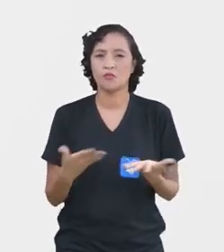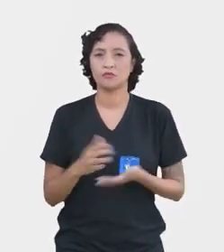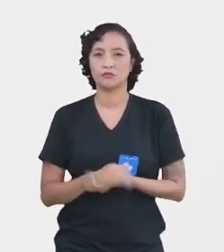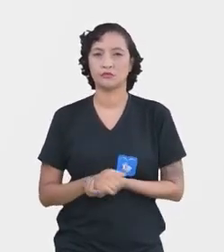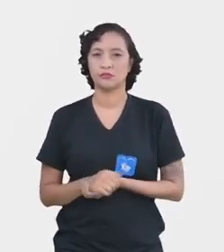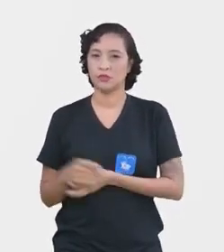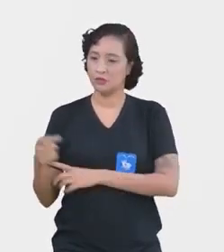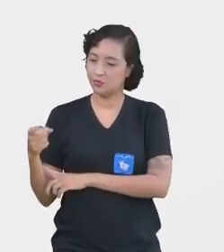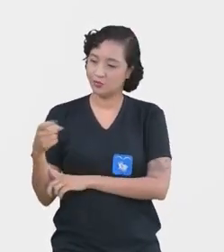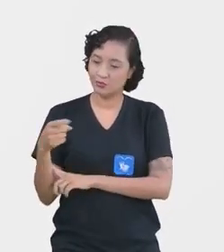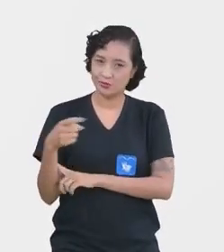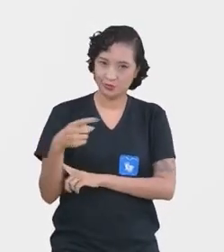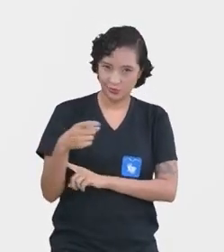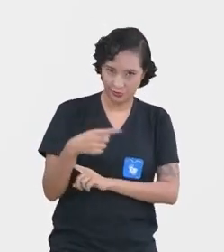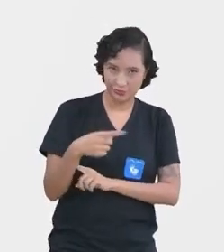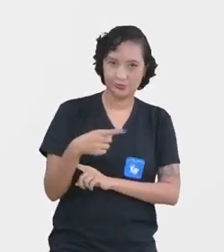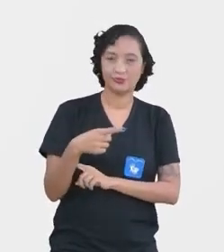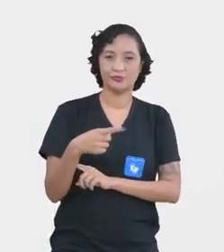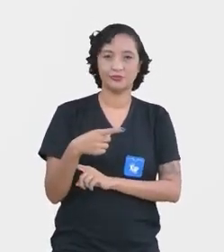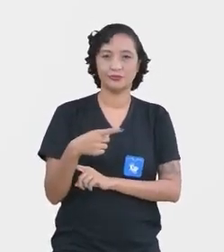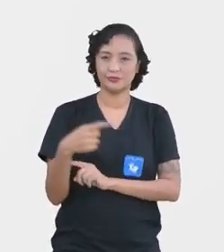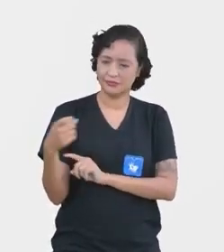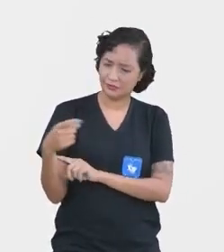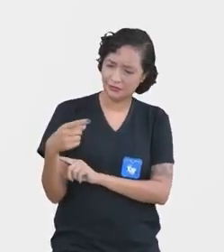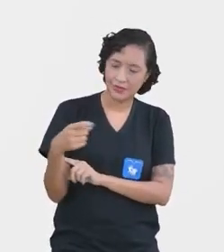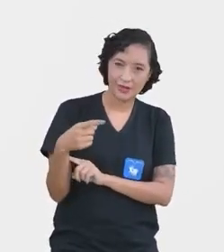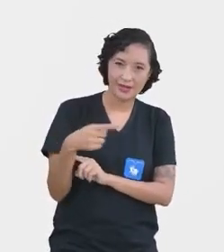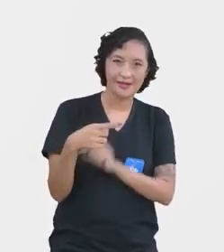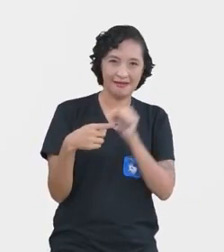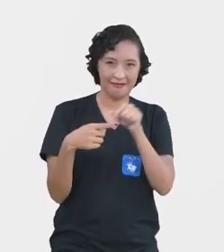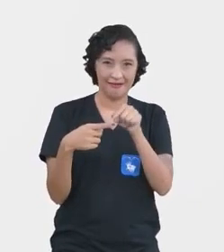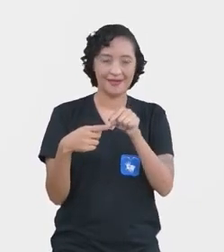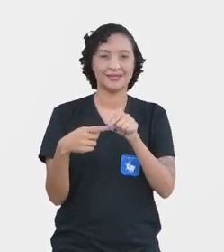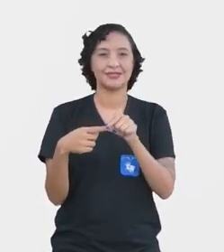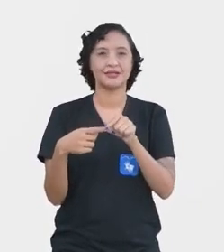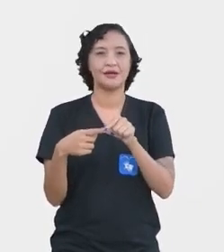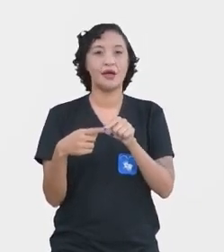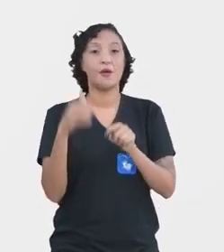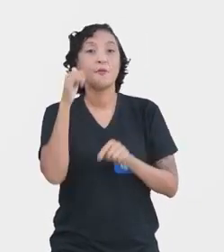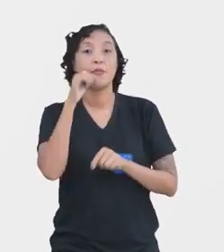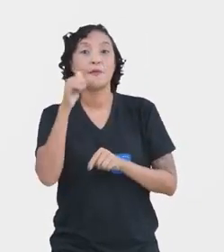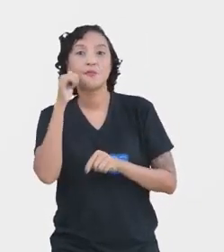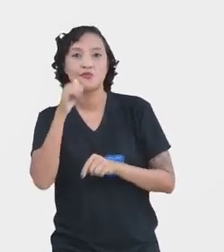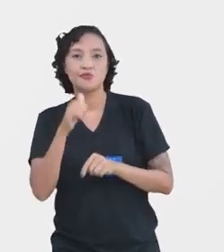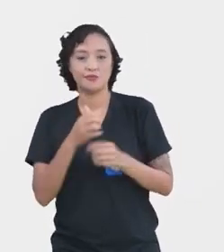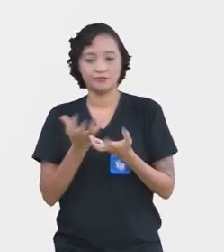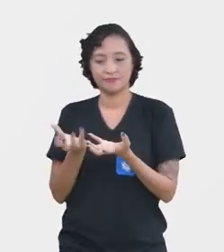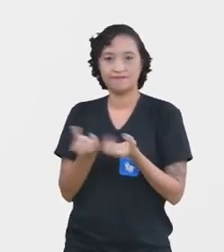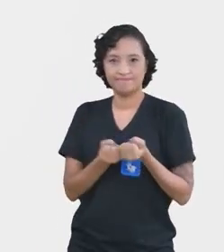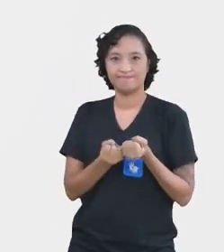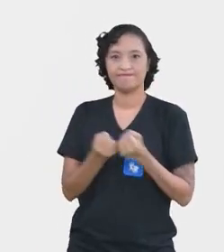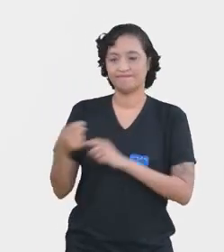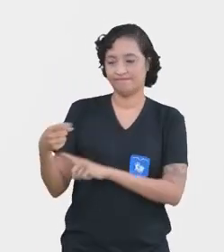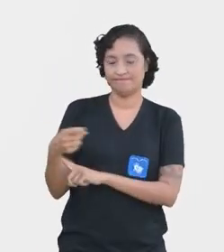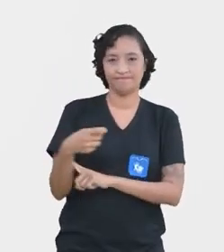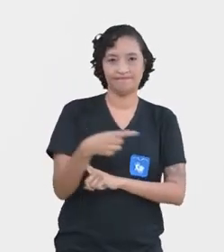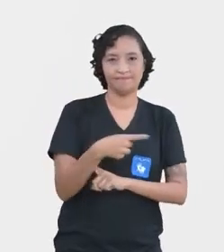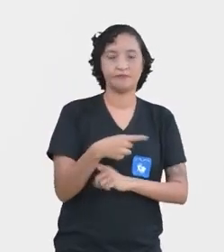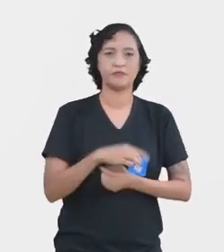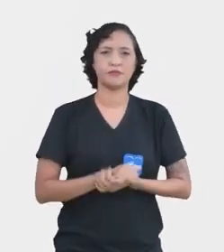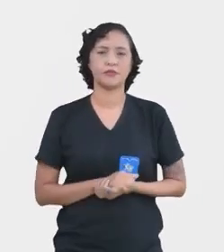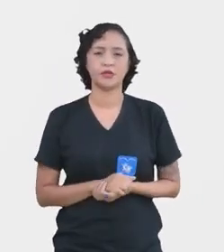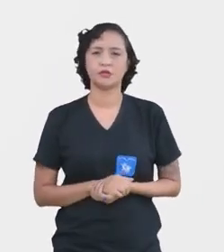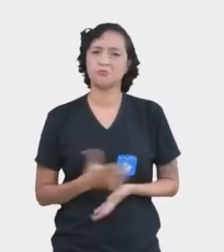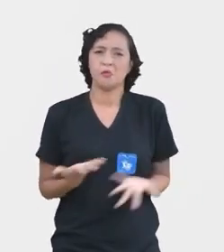esse espermatozoide, esse gameta masculino, no corpo da mulher, tá bom? Qual é a